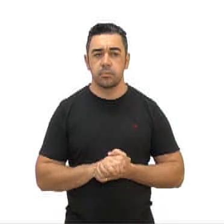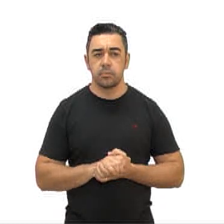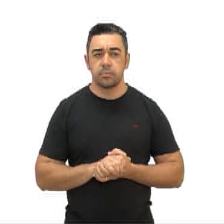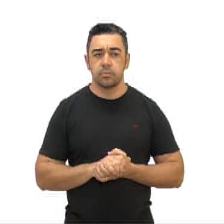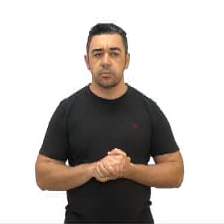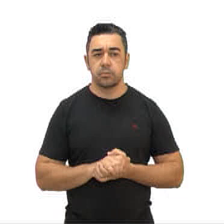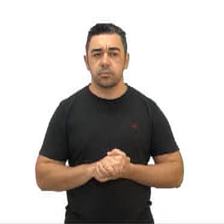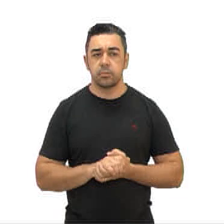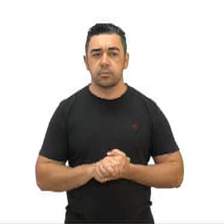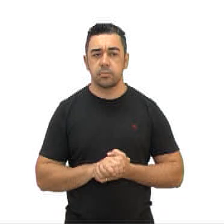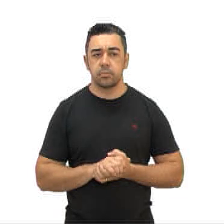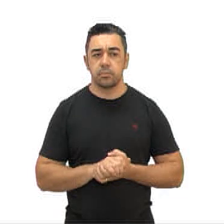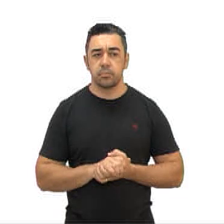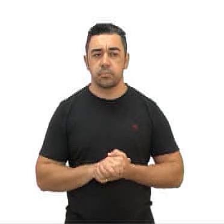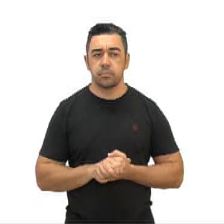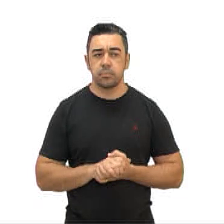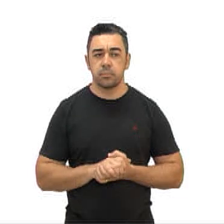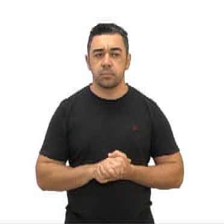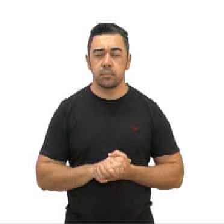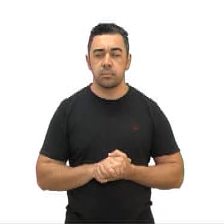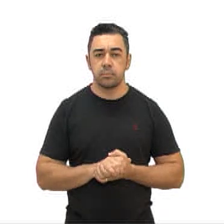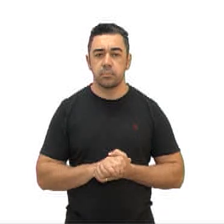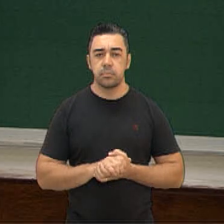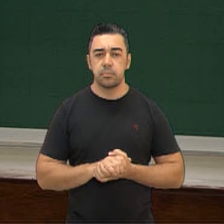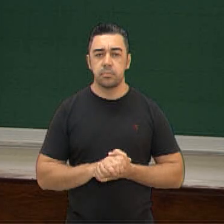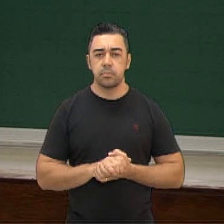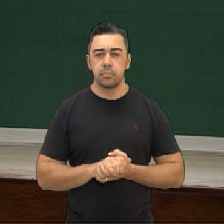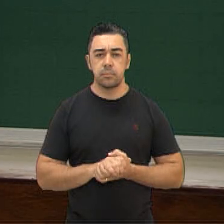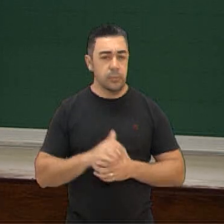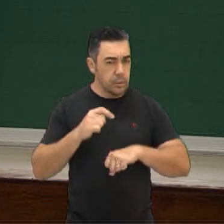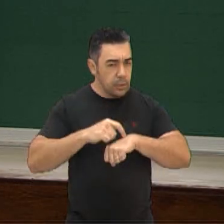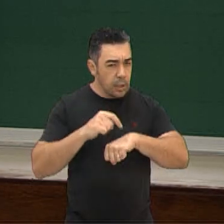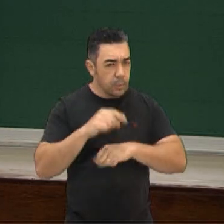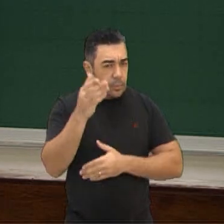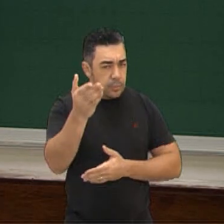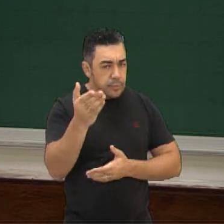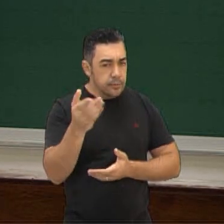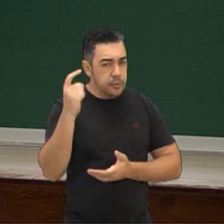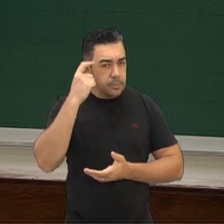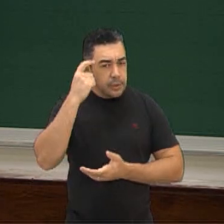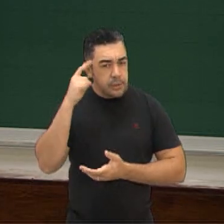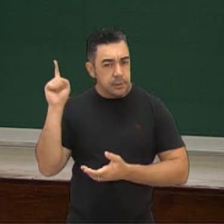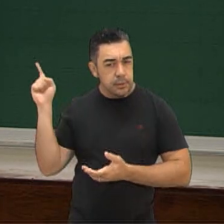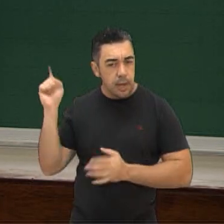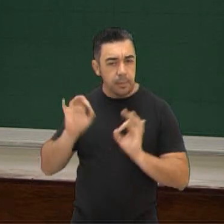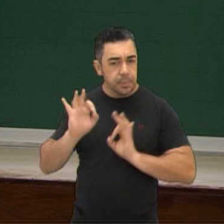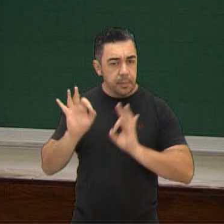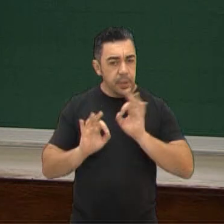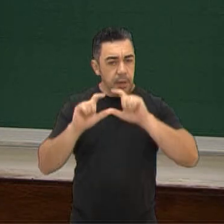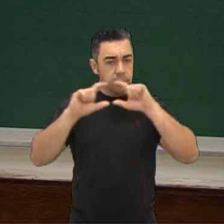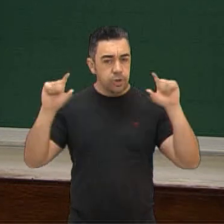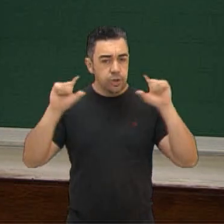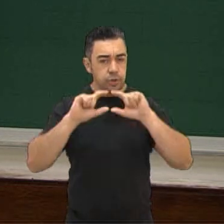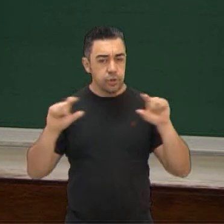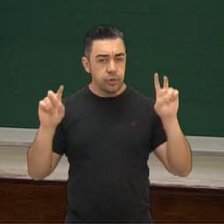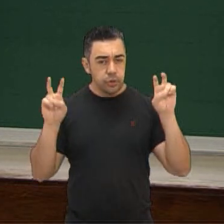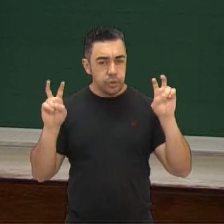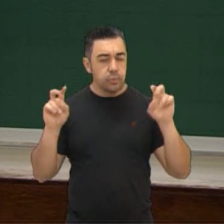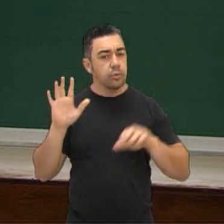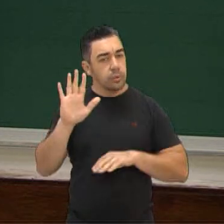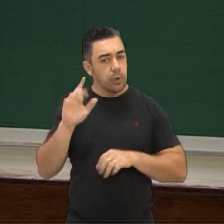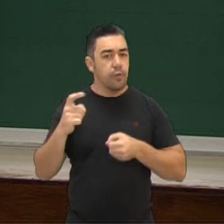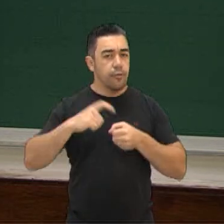48,5%, são quienes mais valoram su hogar. Um tempinho aí, então, para vocês pensarem, elaborarem esses títulos e